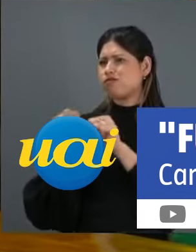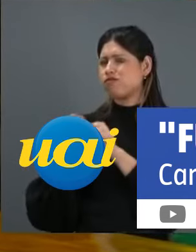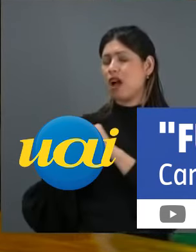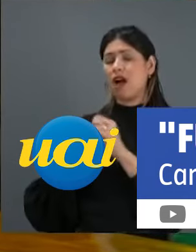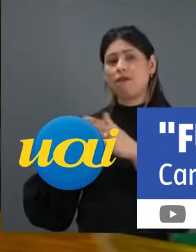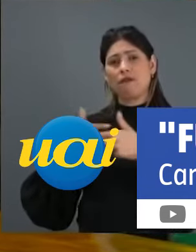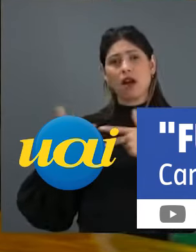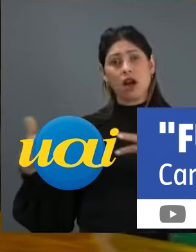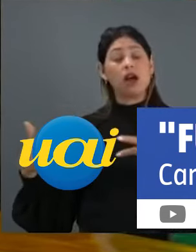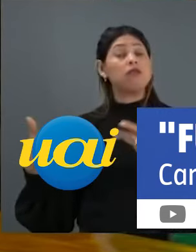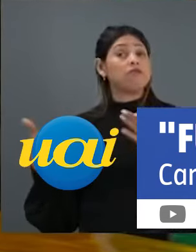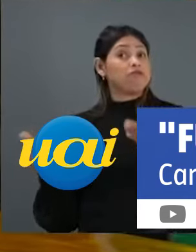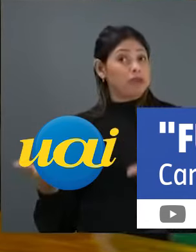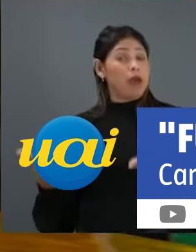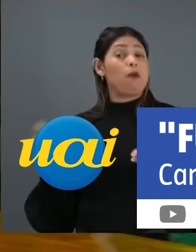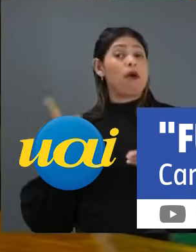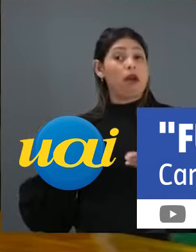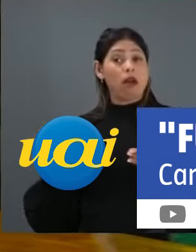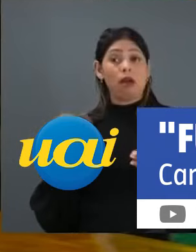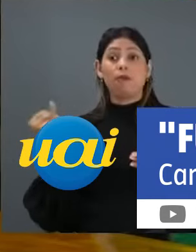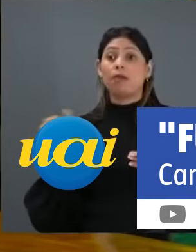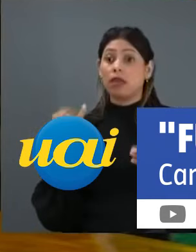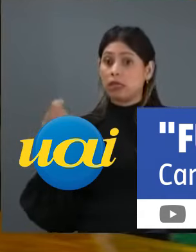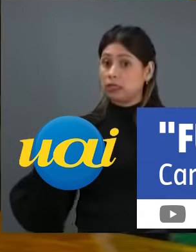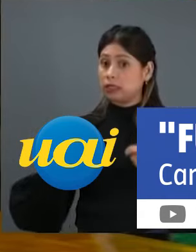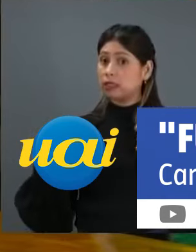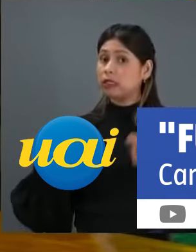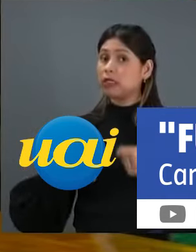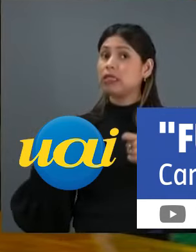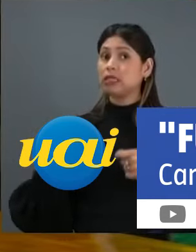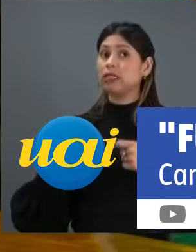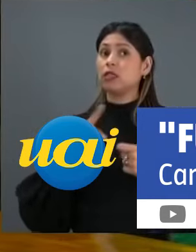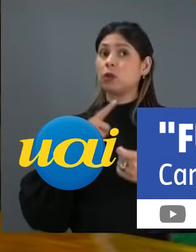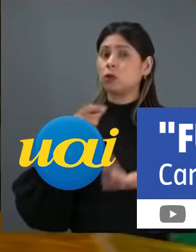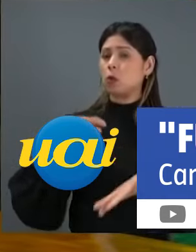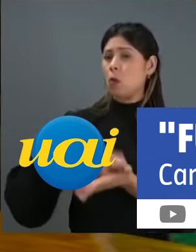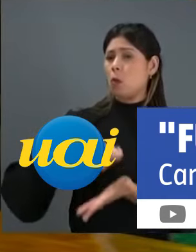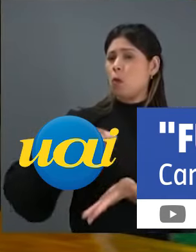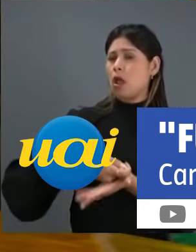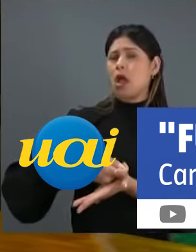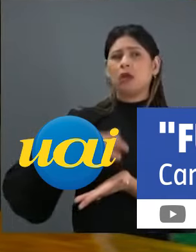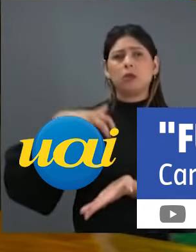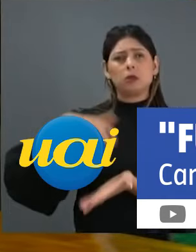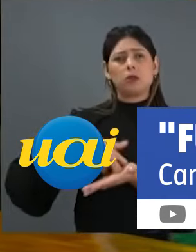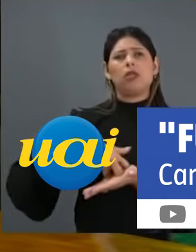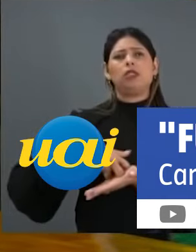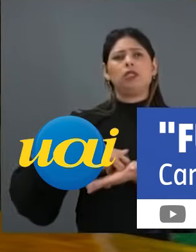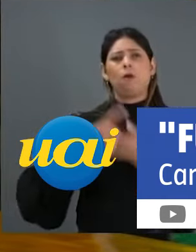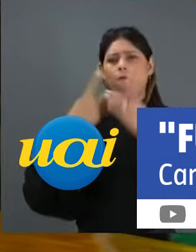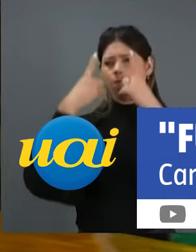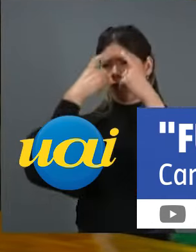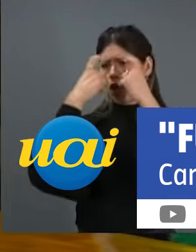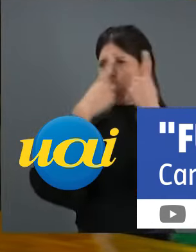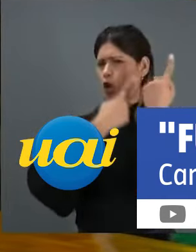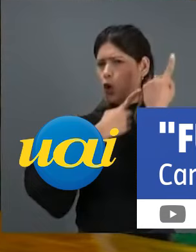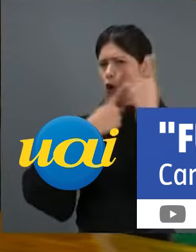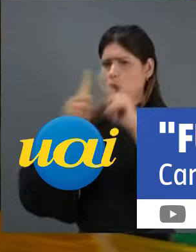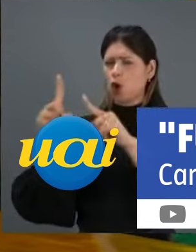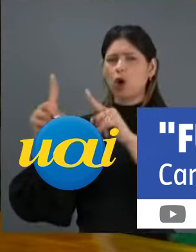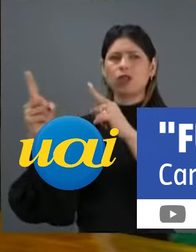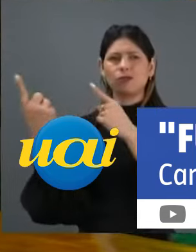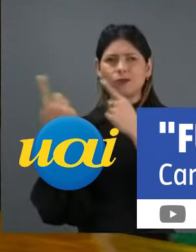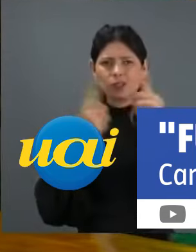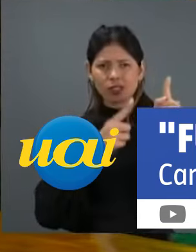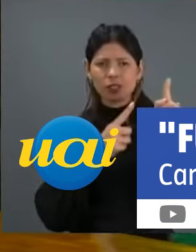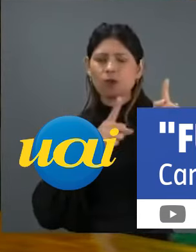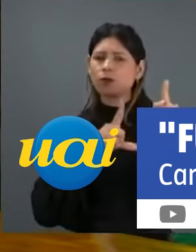é sagrado e tem que ser punida qualquer repressão violenta contra esse tipo de